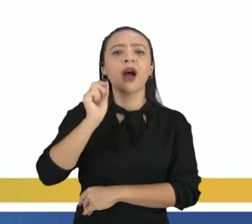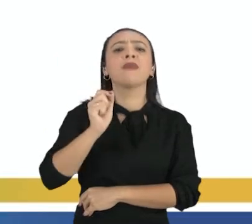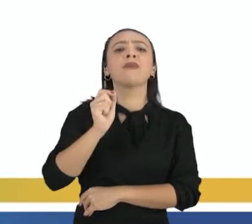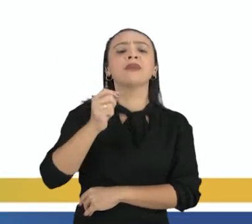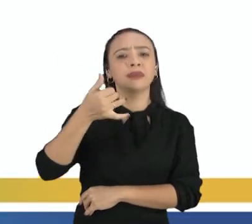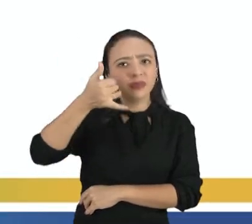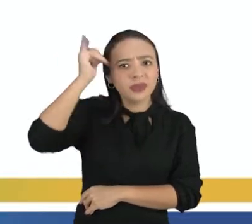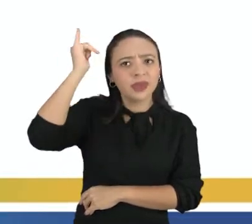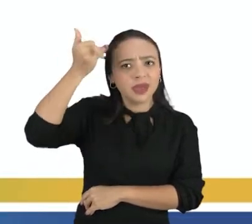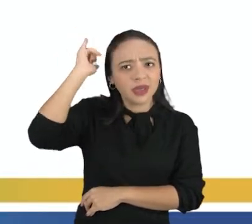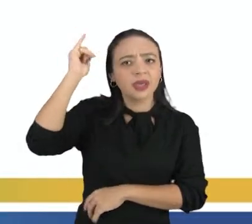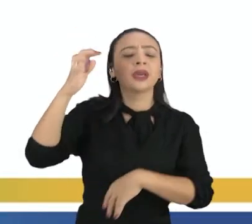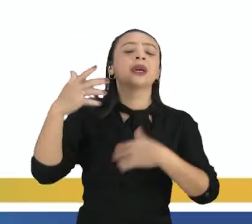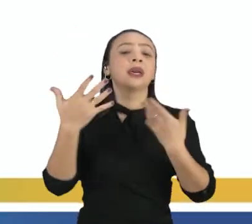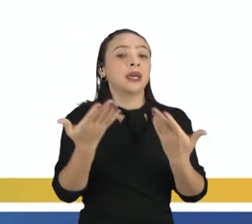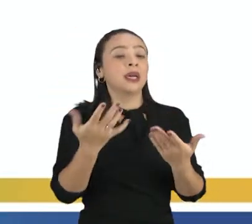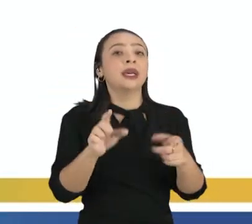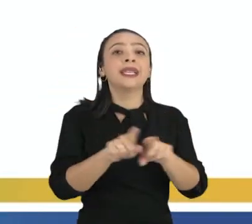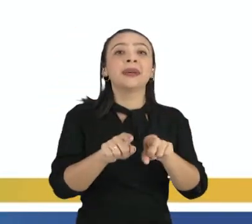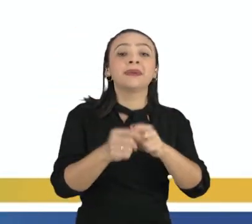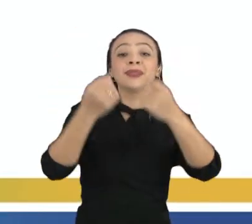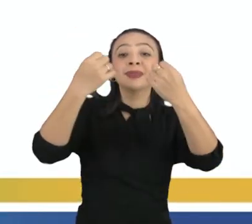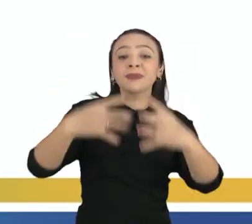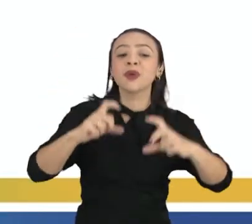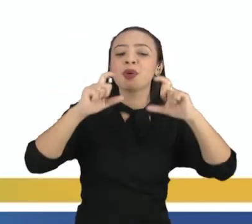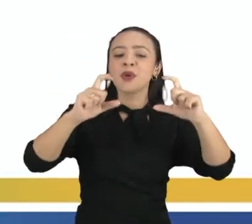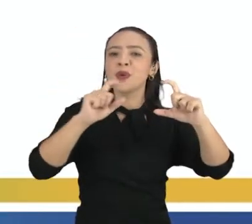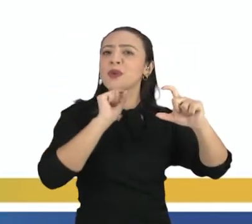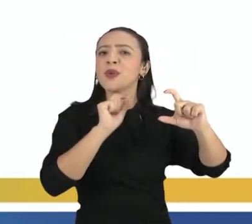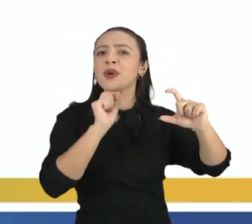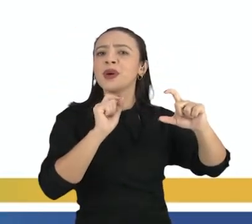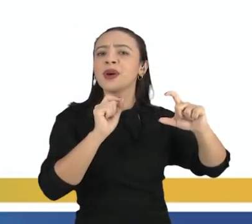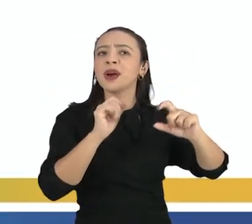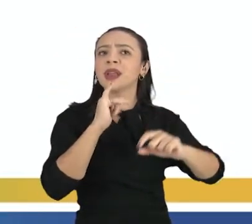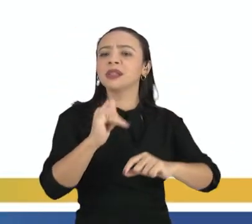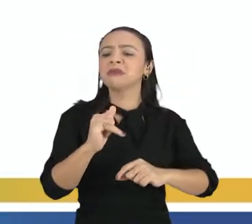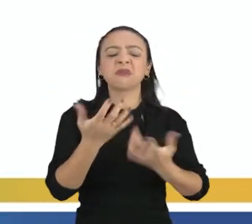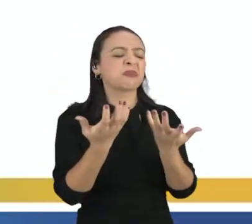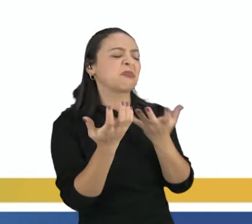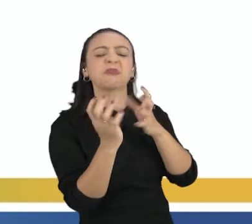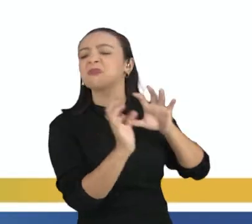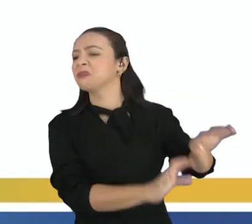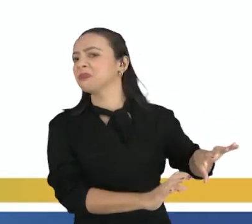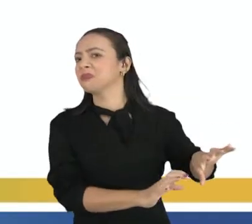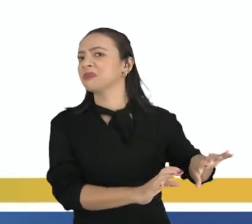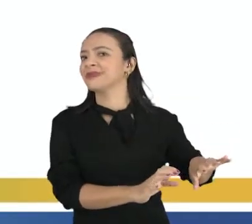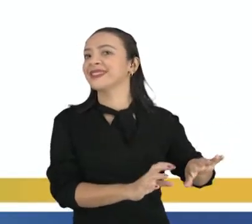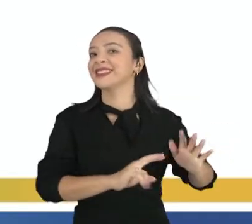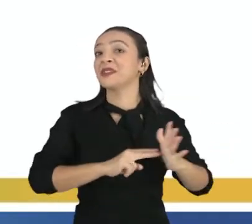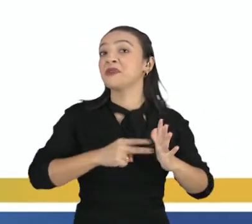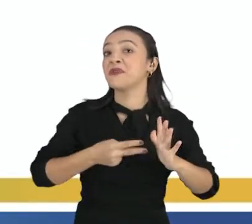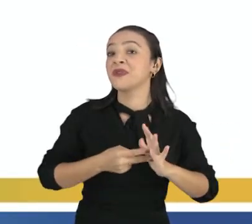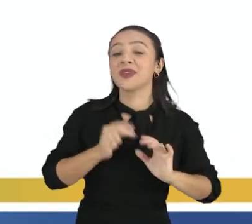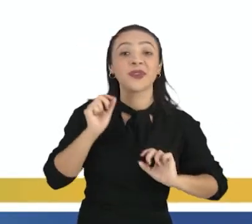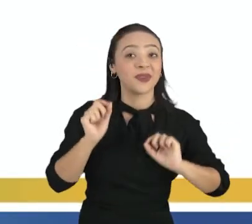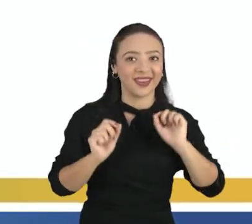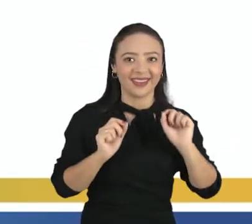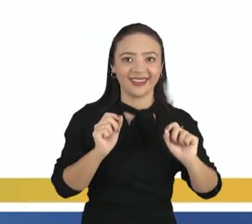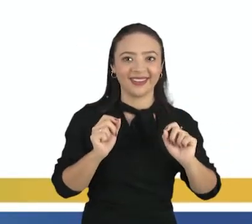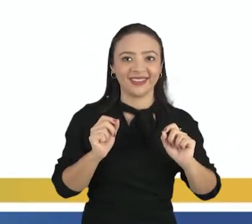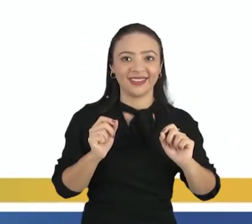Neymar, e o que ele fala no balão, né, quando ele diz que então não quero mais, demonstra o quê? O que que